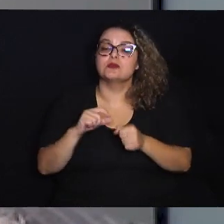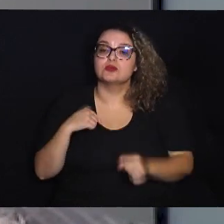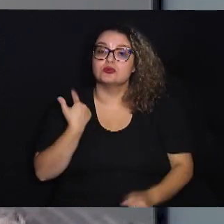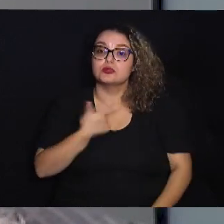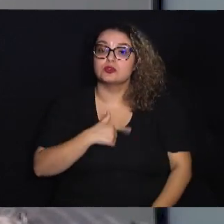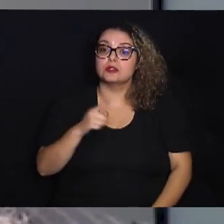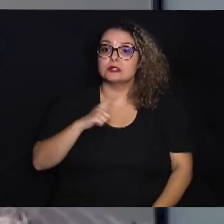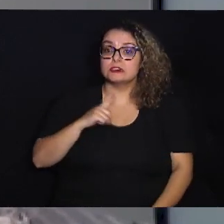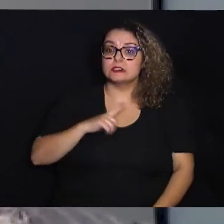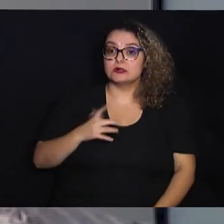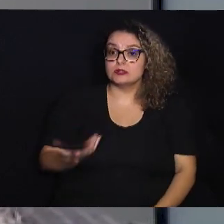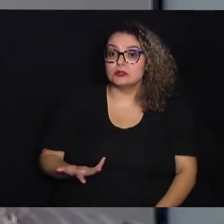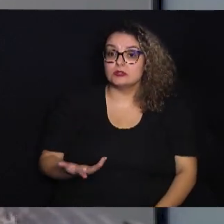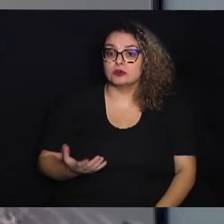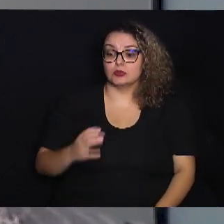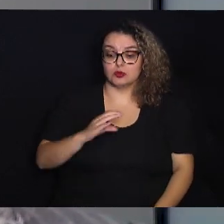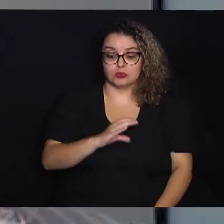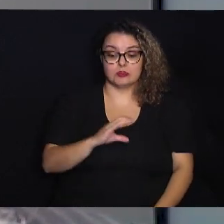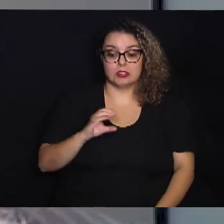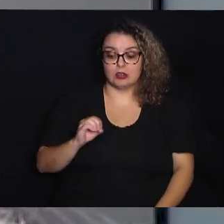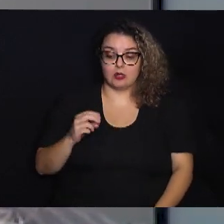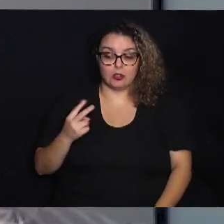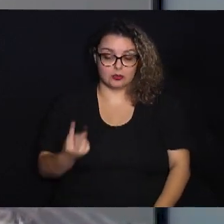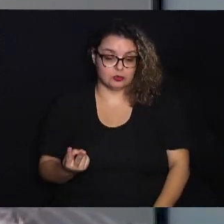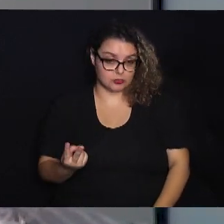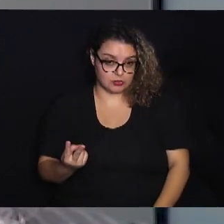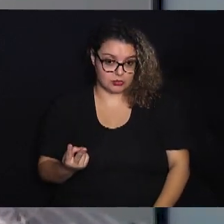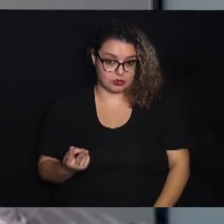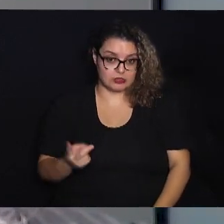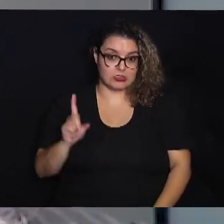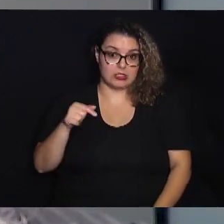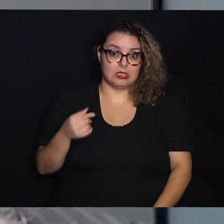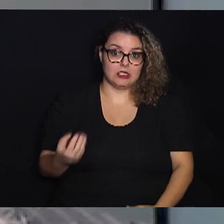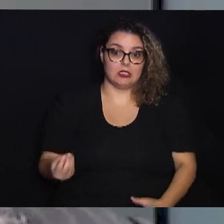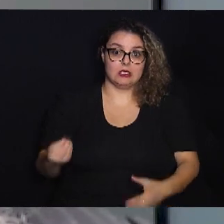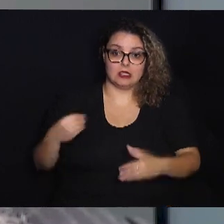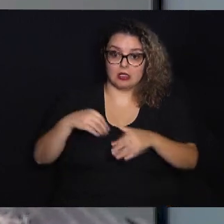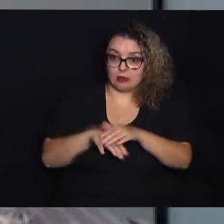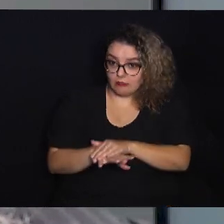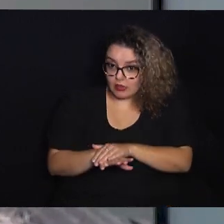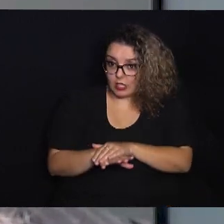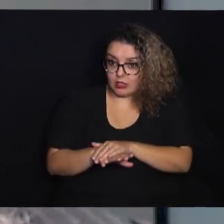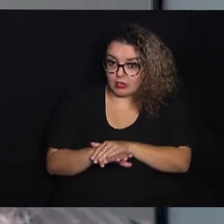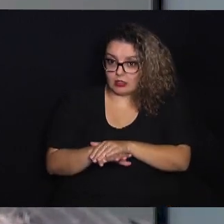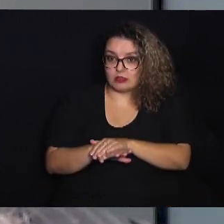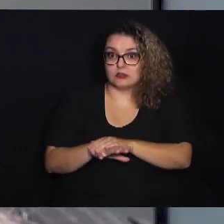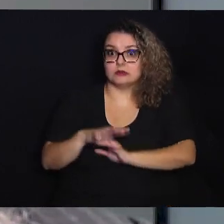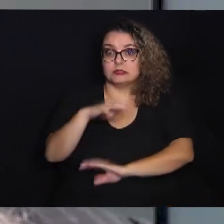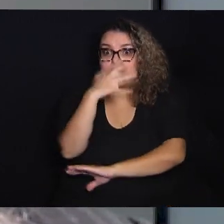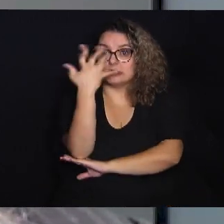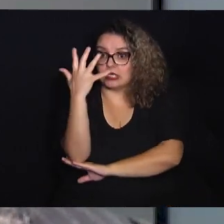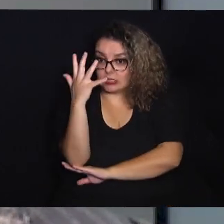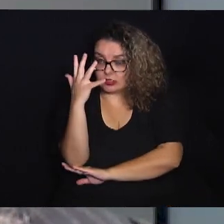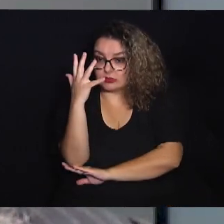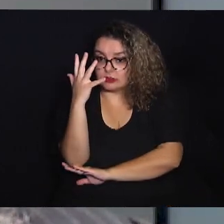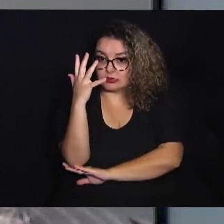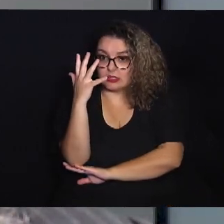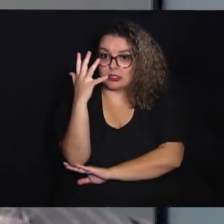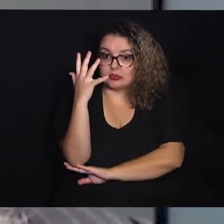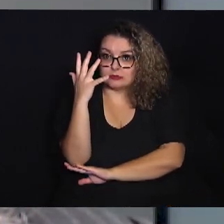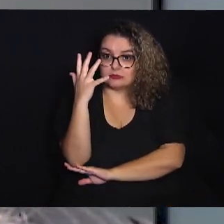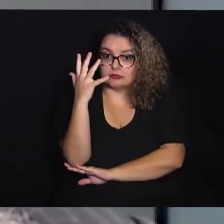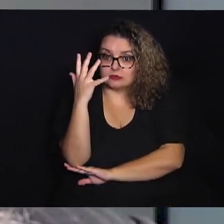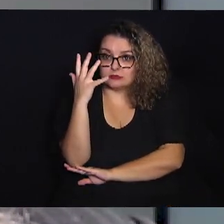gente tenha tudo que o CO2 que ele é armazenado, né, nas árvores,